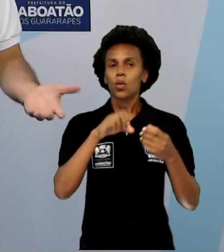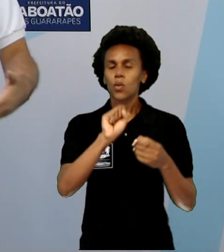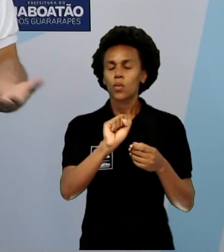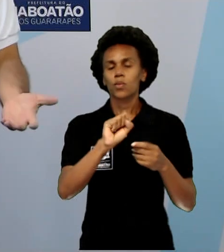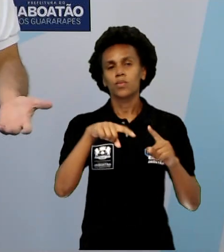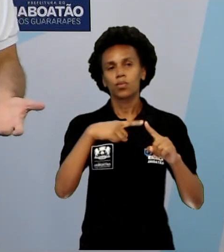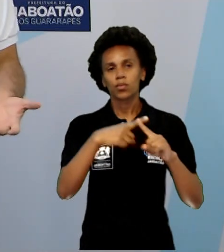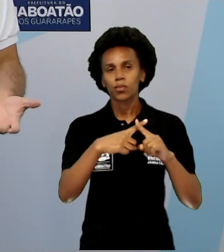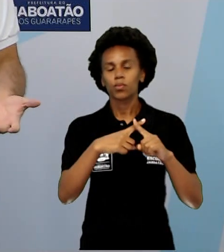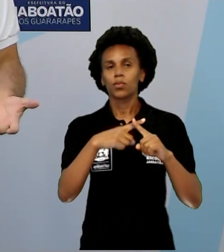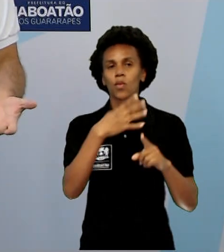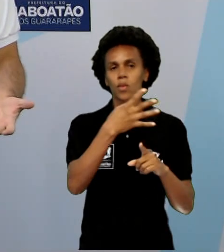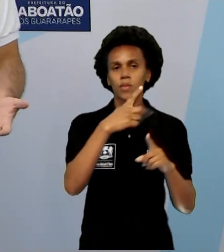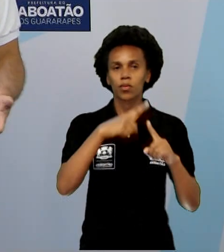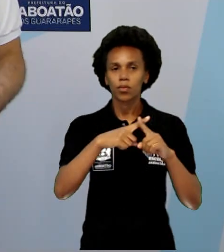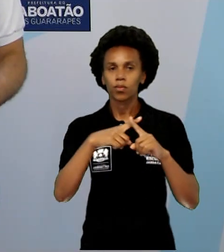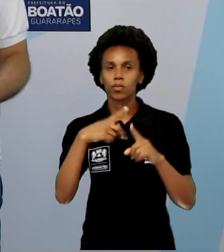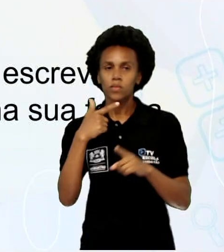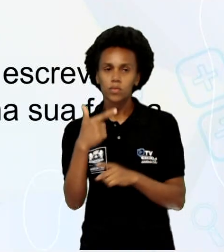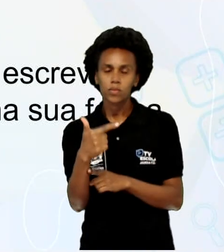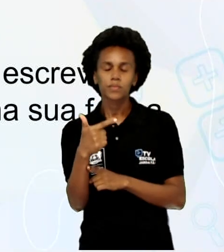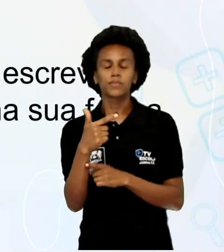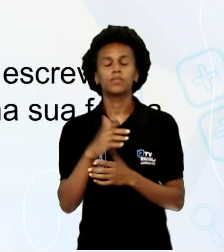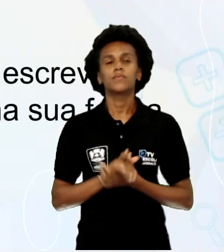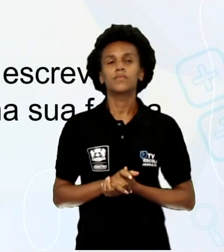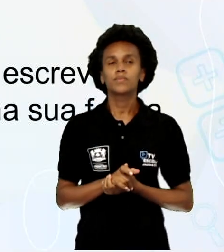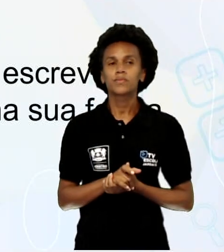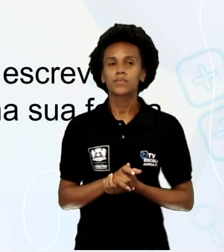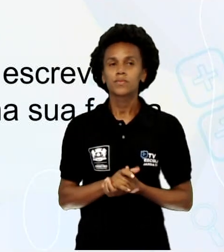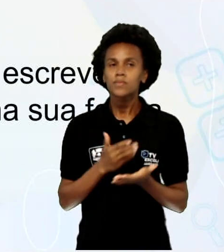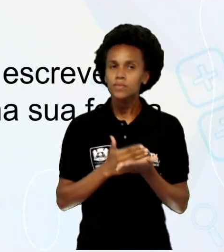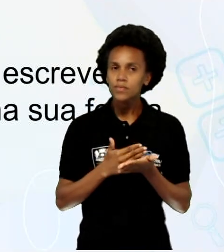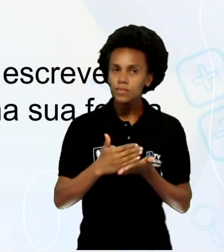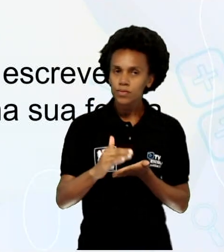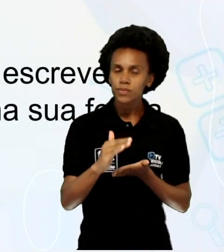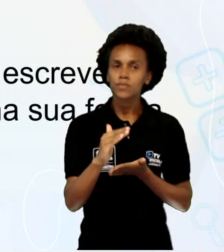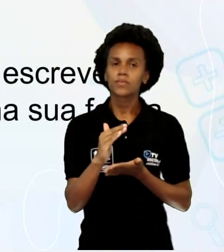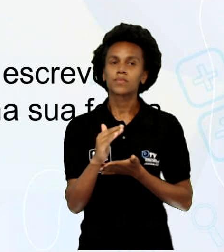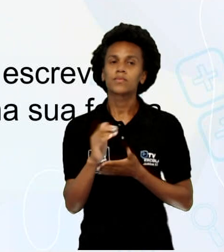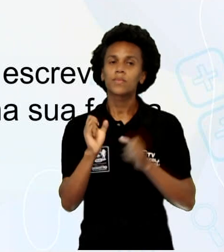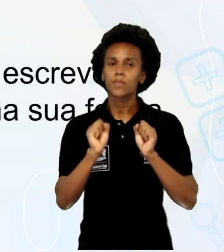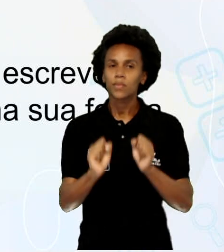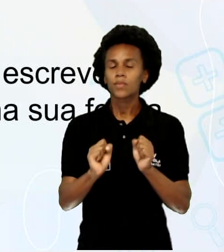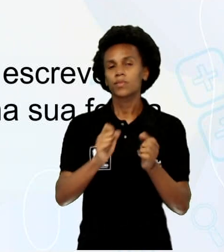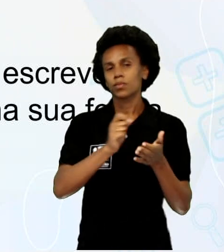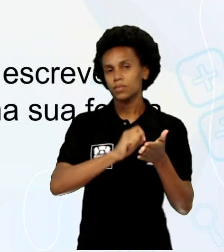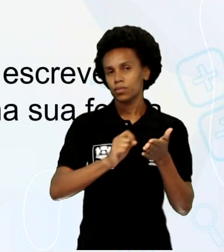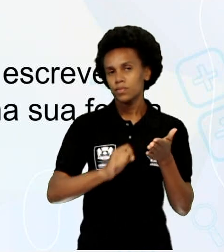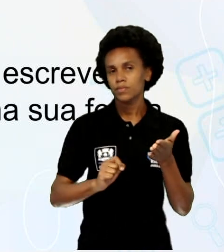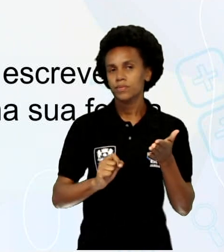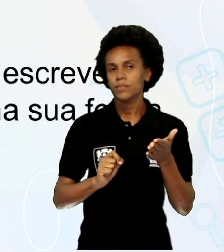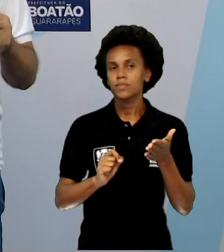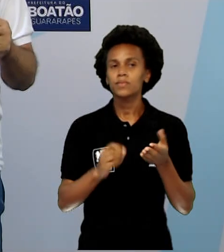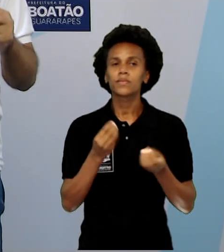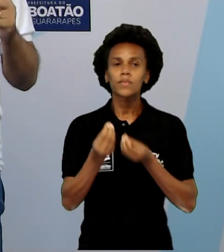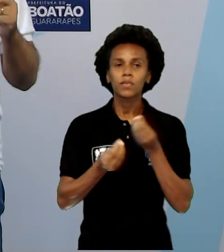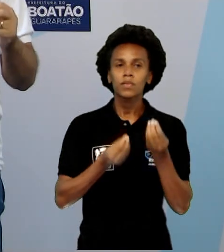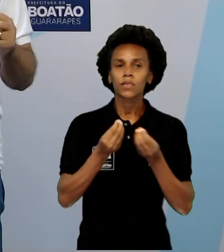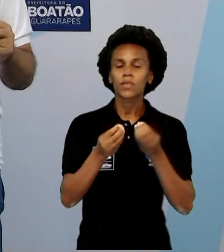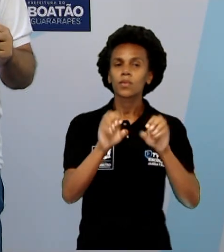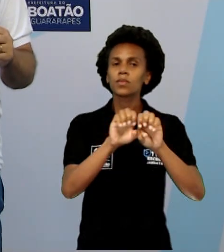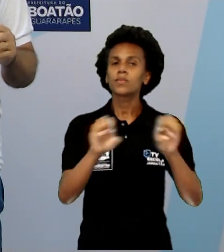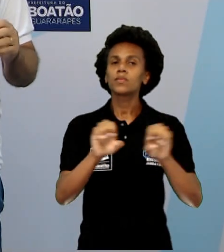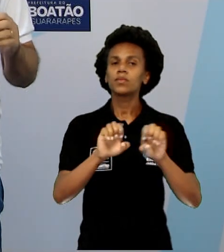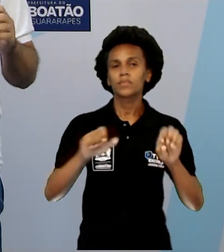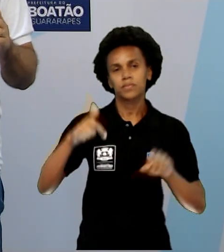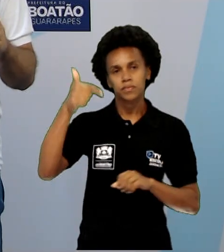2. Isso é fatorar. Partindo deste princípio, então podemos escrever a forma geral de uma equação do segundo